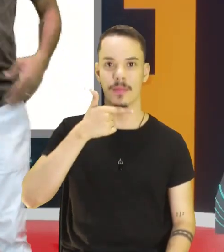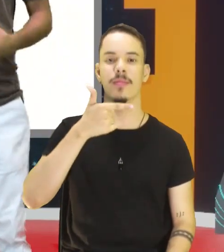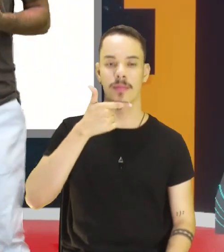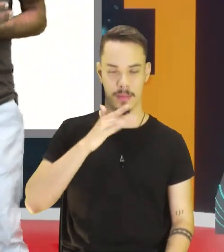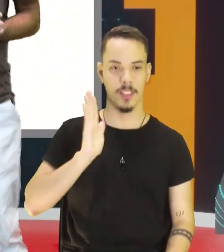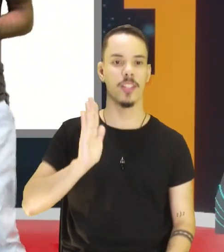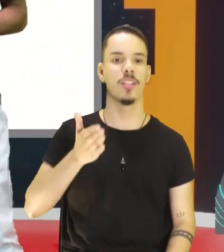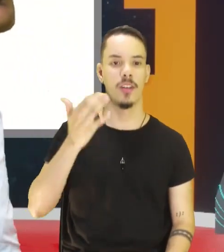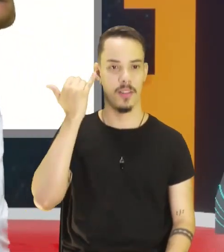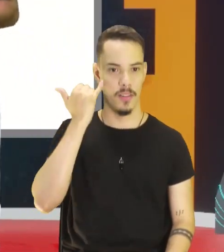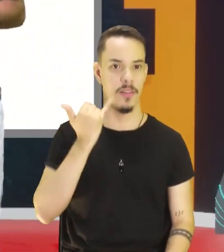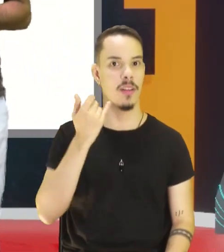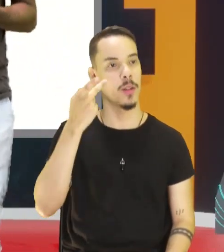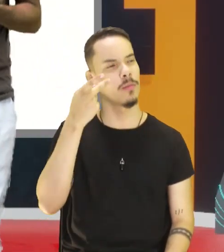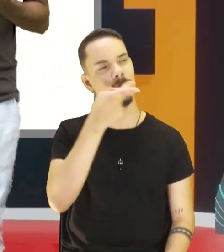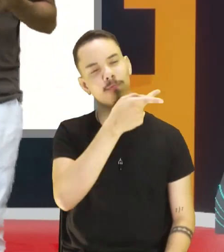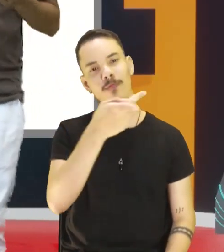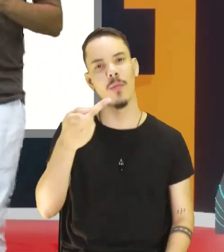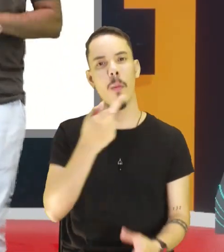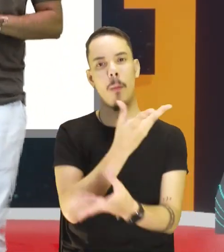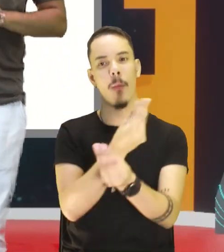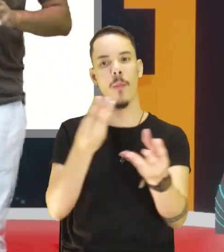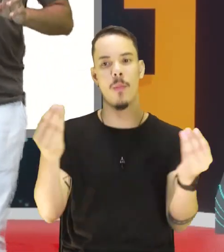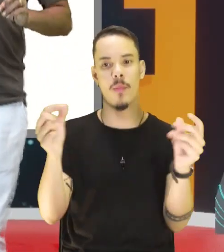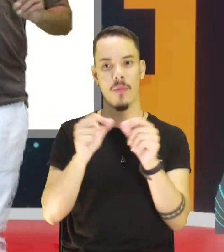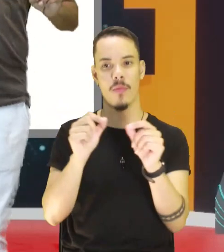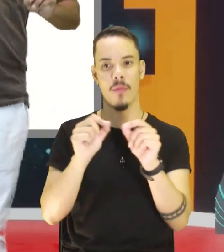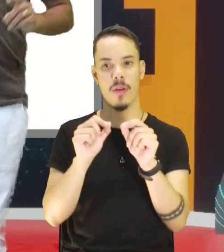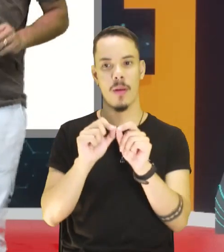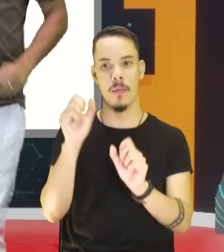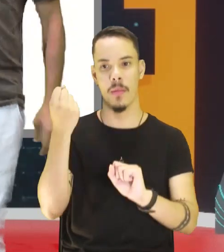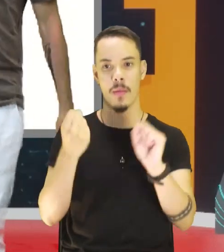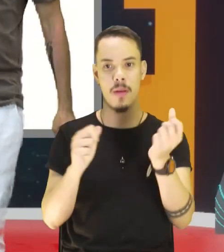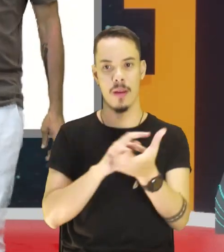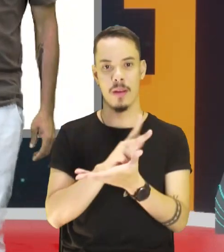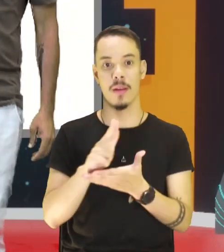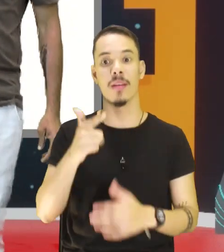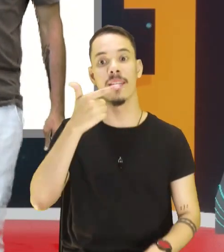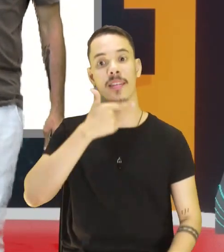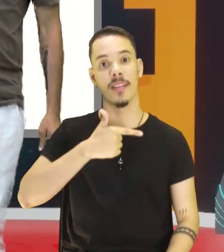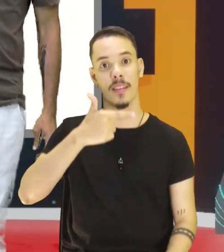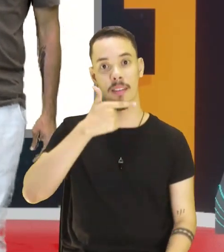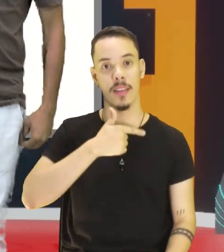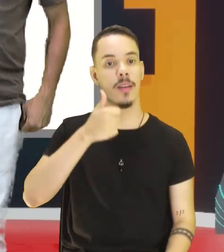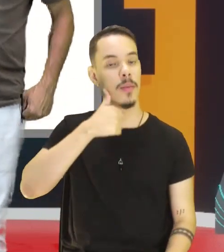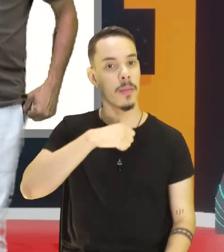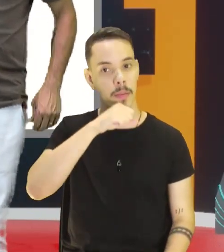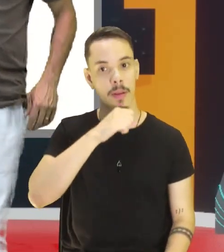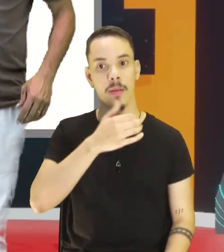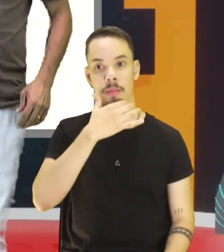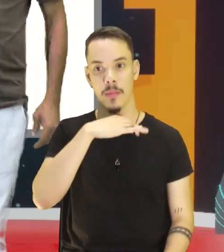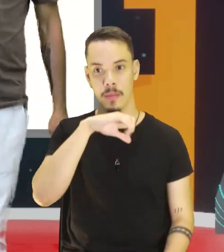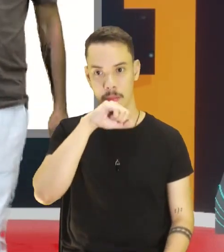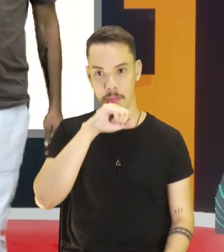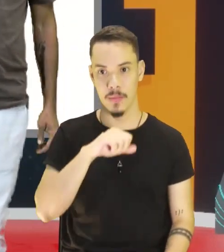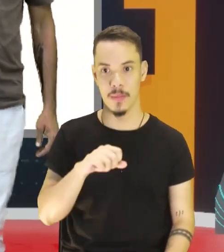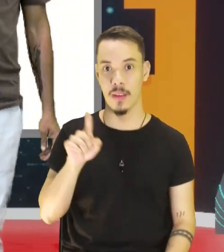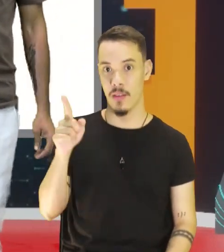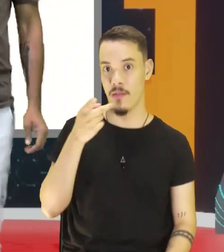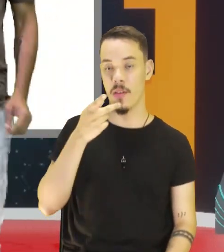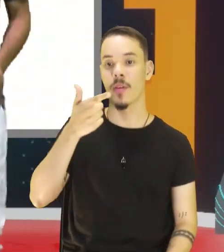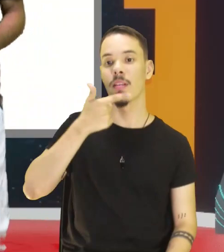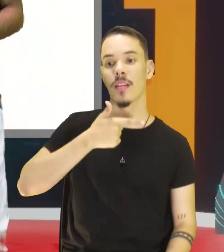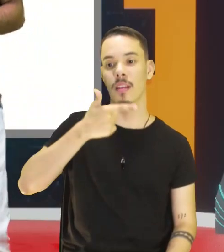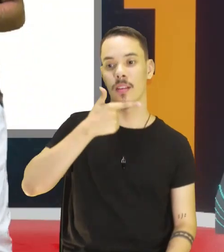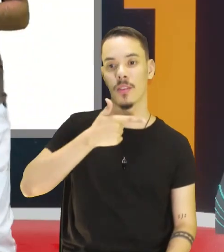aí, né? Você consegue ver que muitos alunos na zona rural, nos sítios, os pais produzem queijo, né? Você falou do queijo, eu